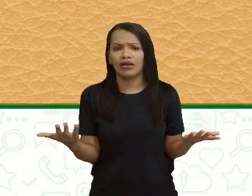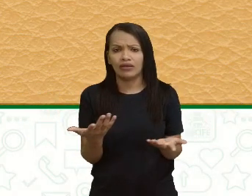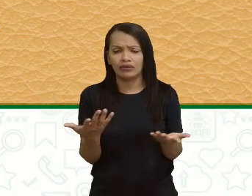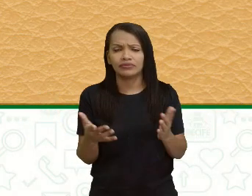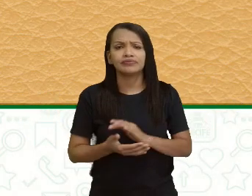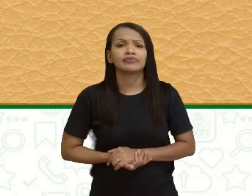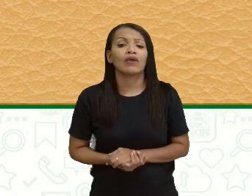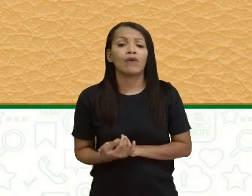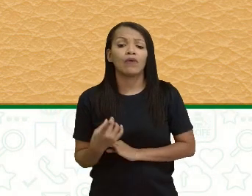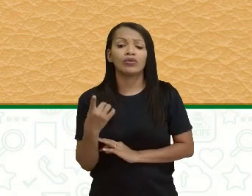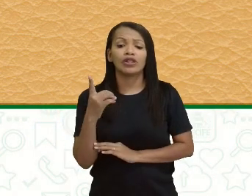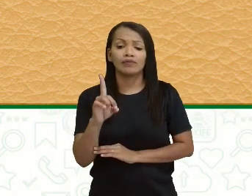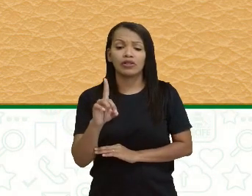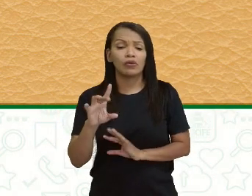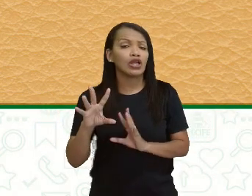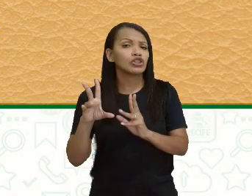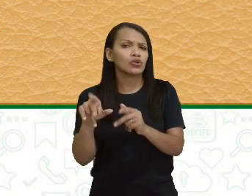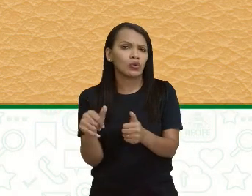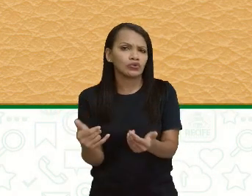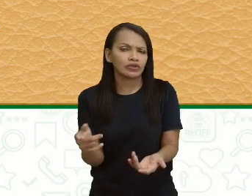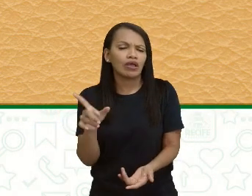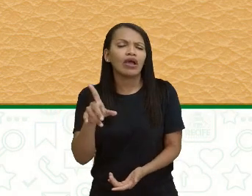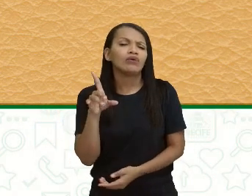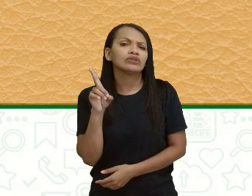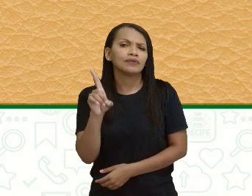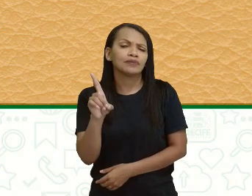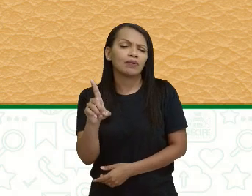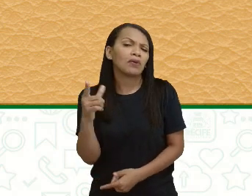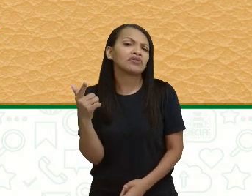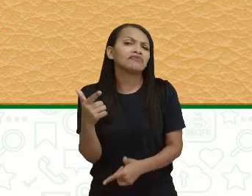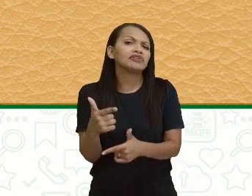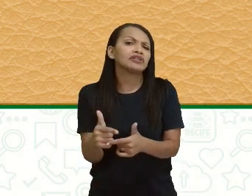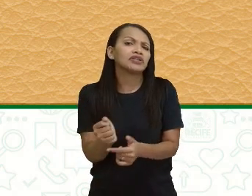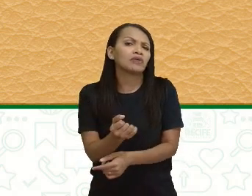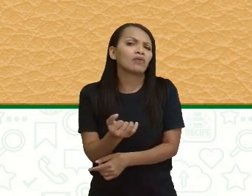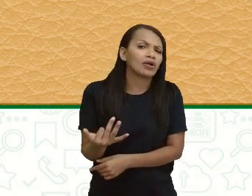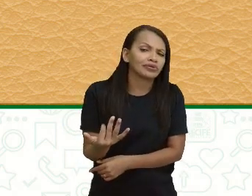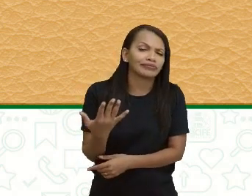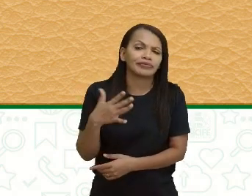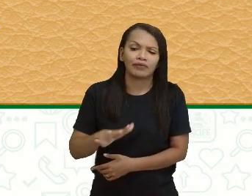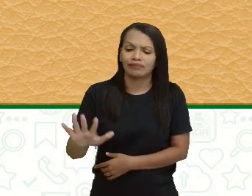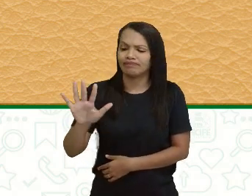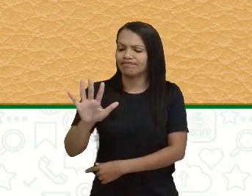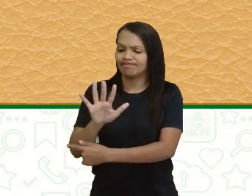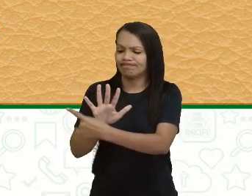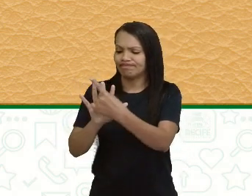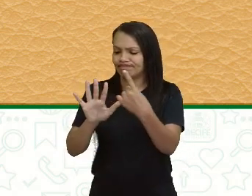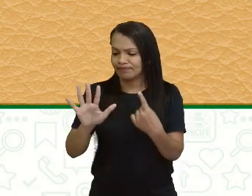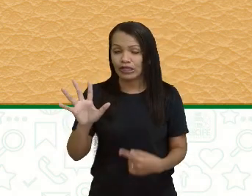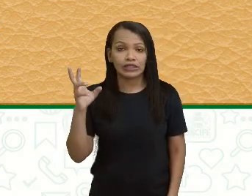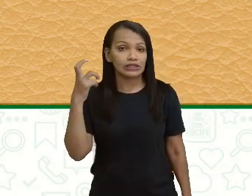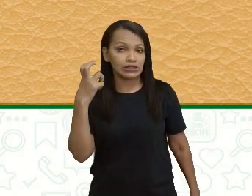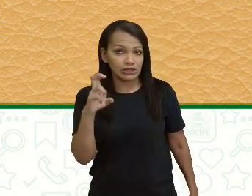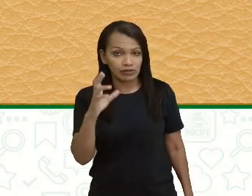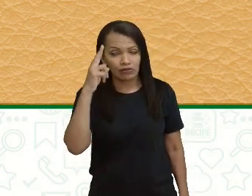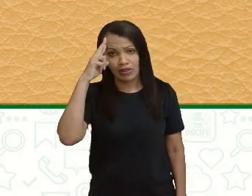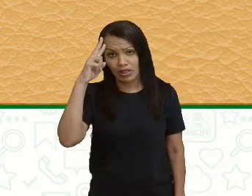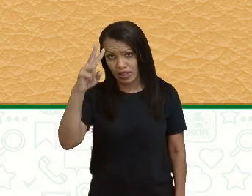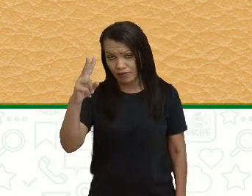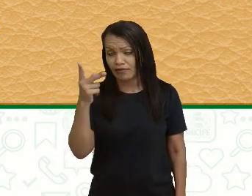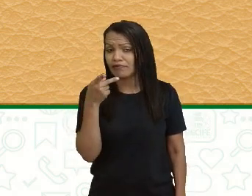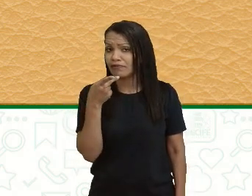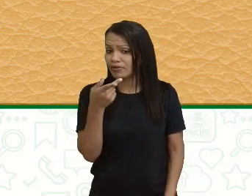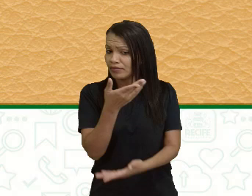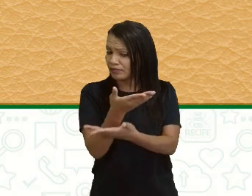que em quantas partes ela foi dividida? Em 5, não é isso? Aí, lembram que eu falei para vocês? O